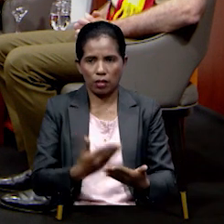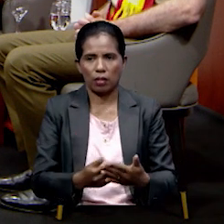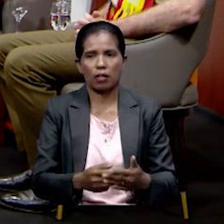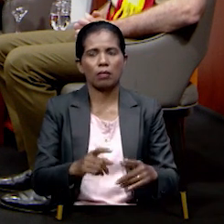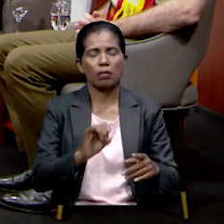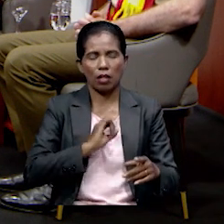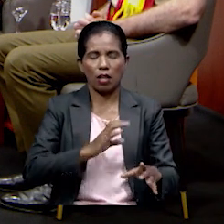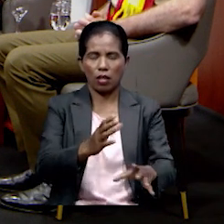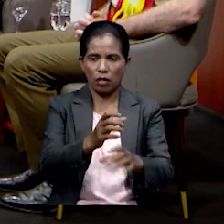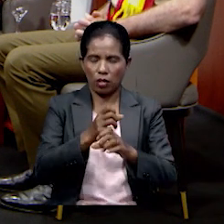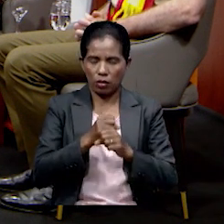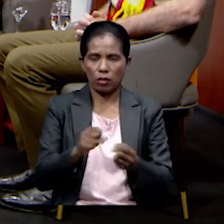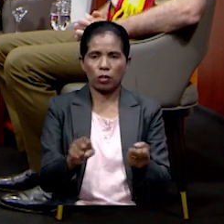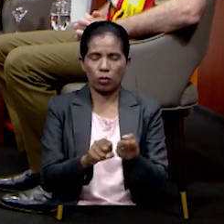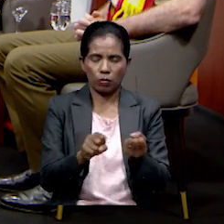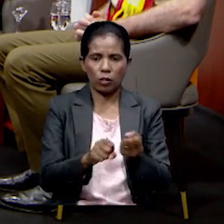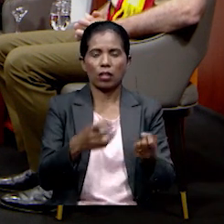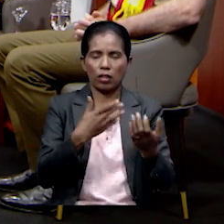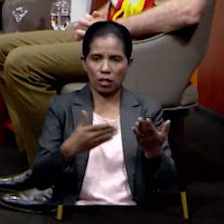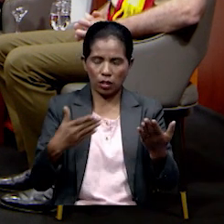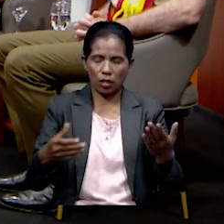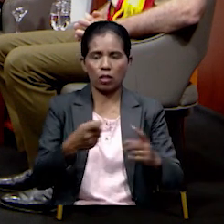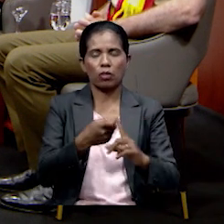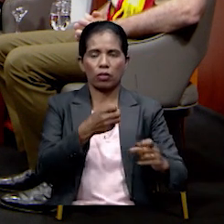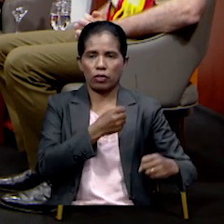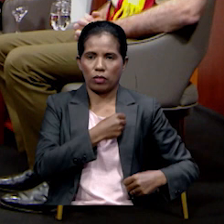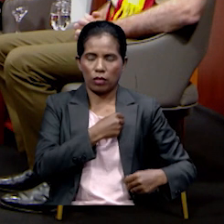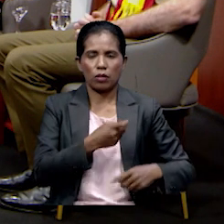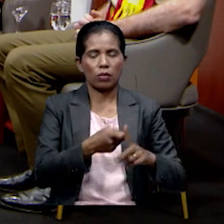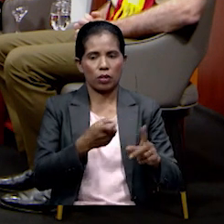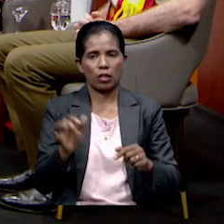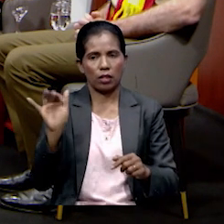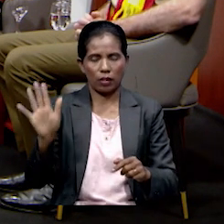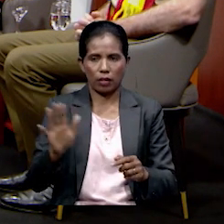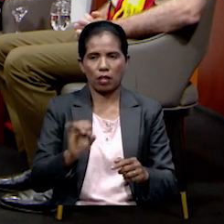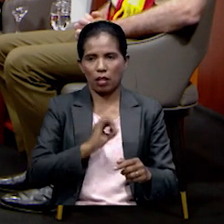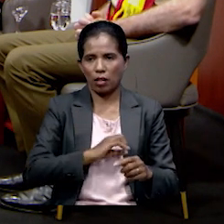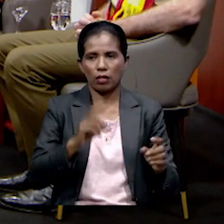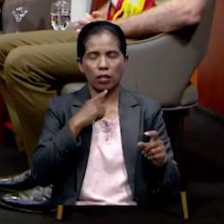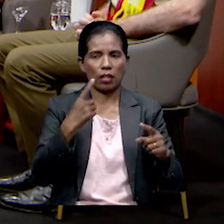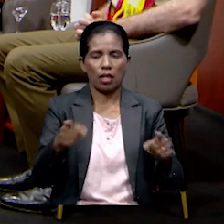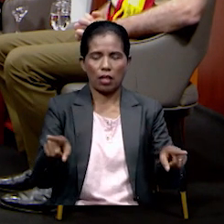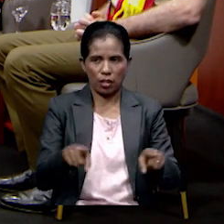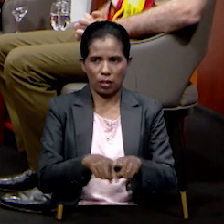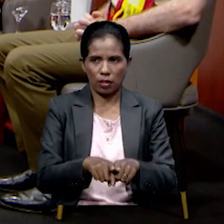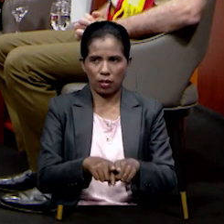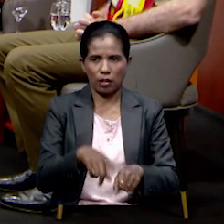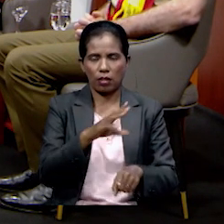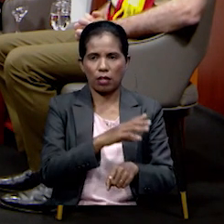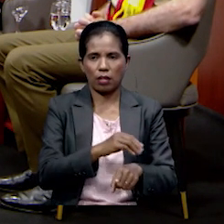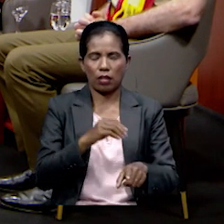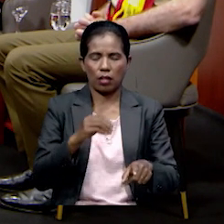ao cimo, apoio material, equipamento, força naval e usina. Também ao lá considera a nessa saída, mas irmão, no